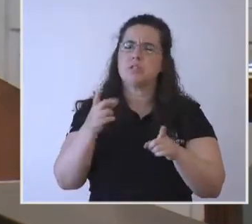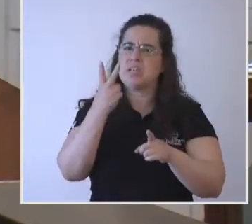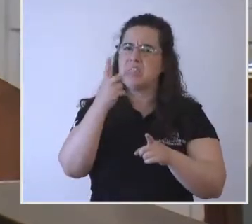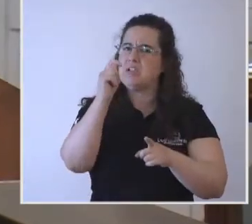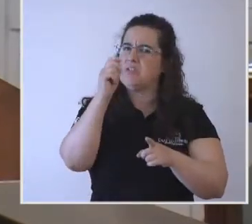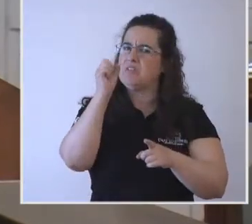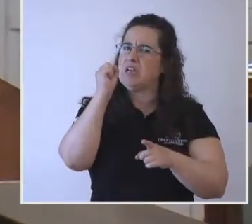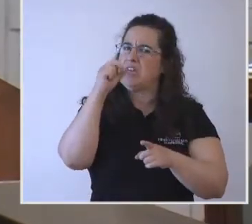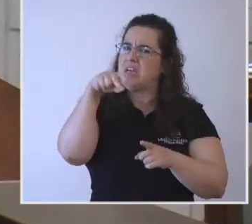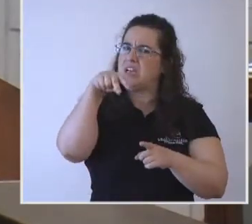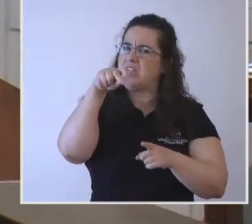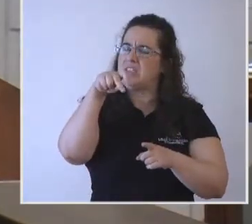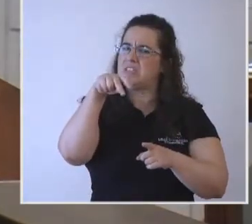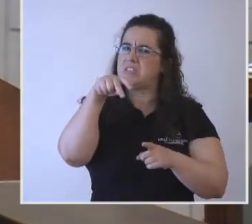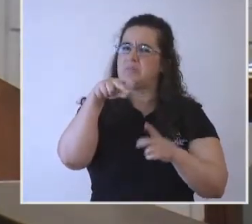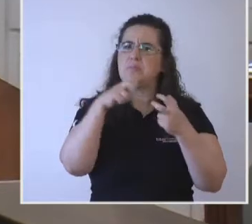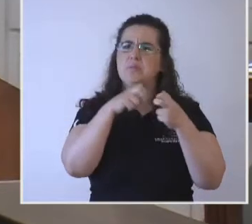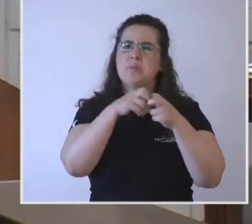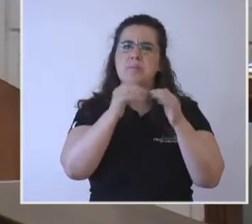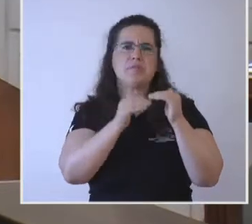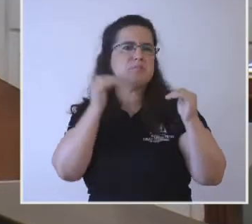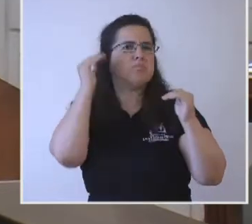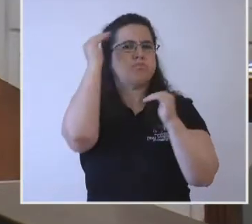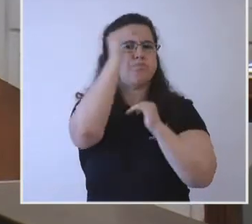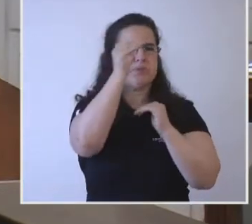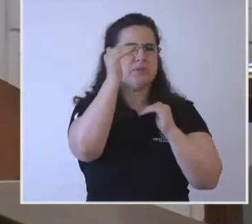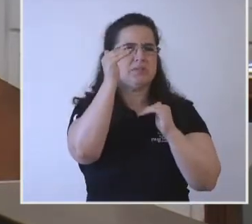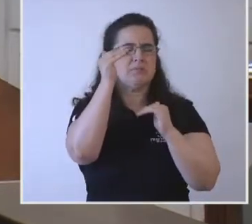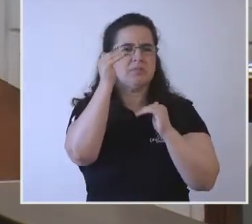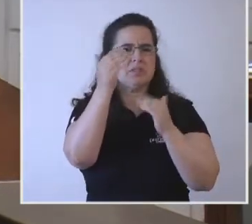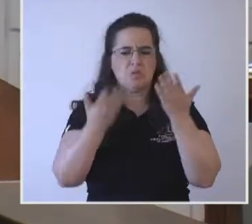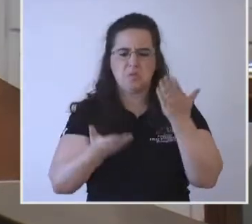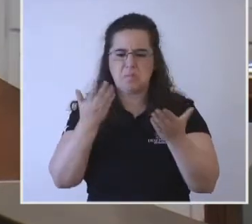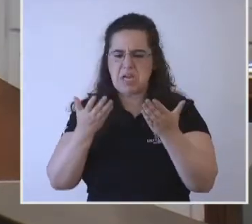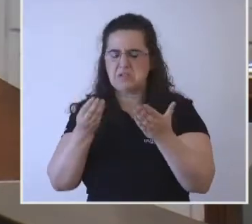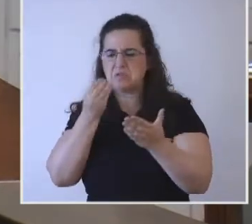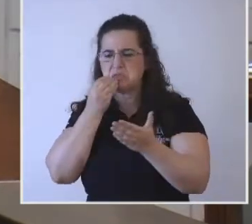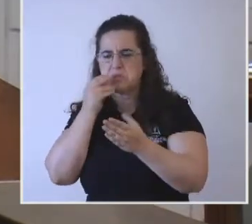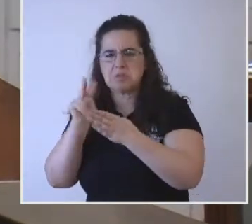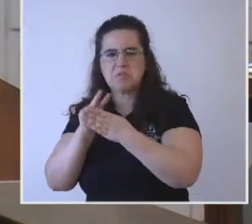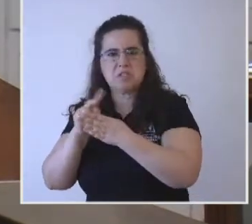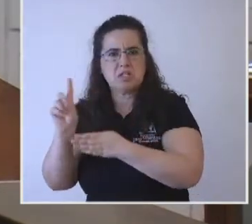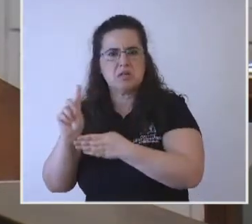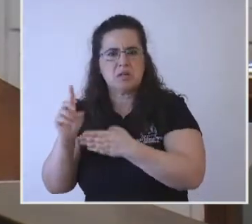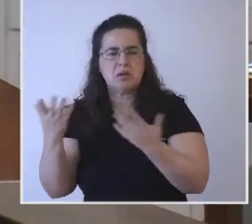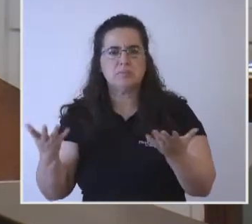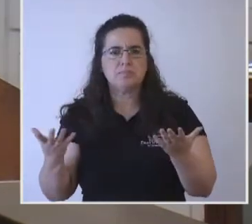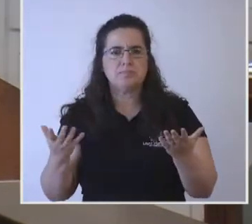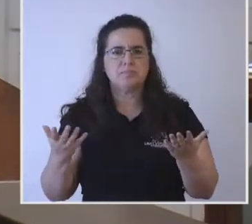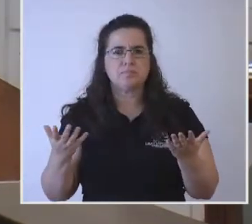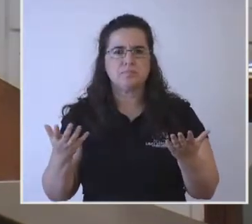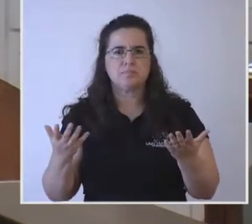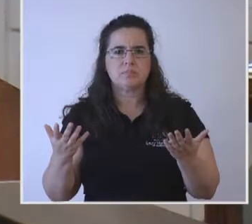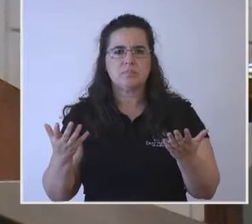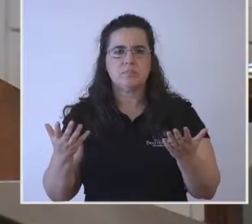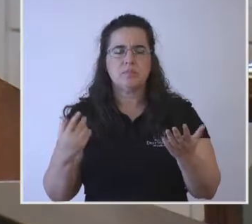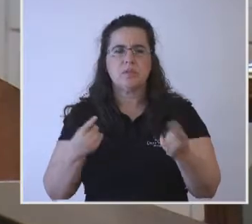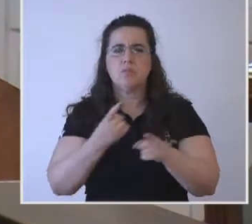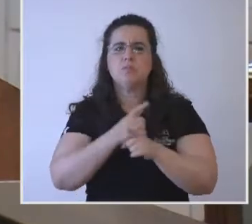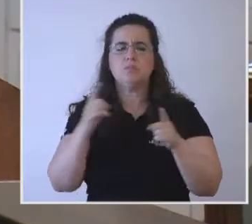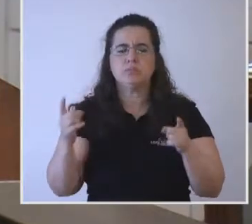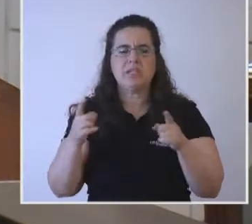mais problemas do que os não veganos? E dentro da população vegetariana, porquê que têm vantagem sobre os pesco-vegetarianos e